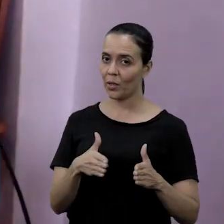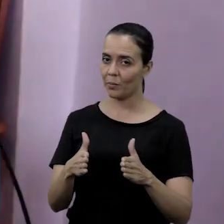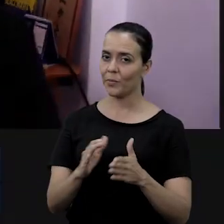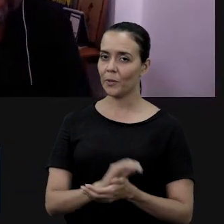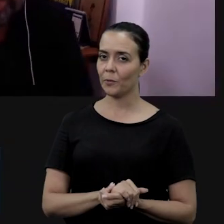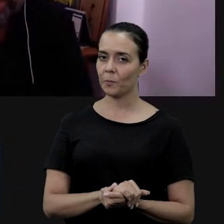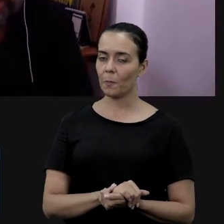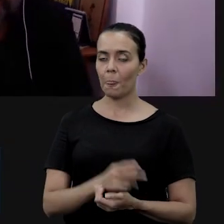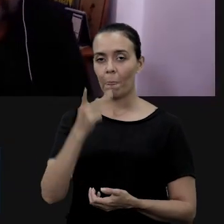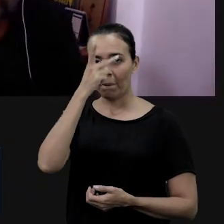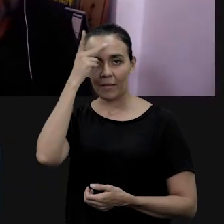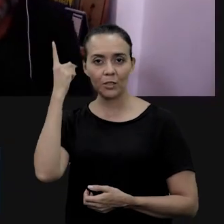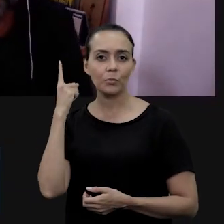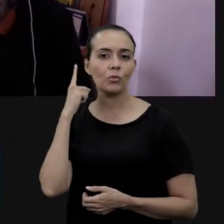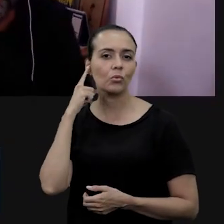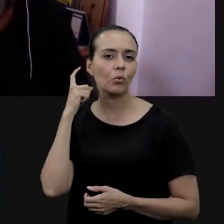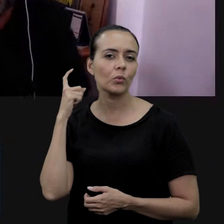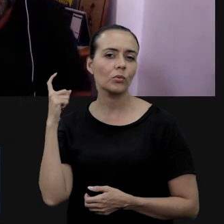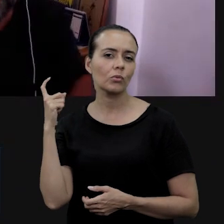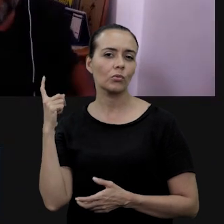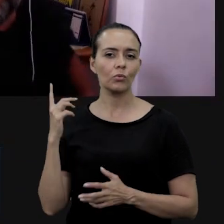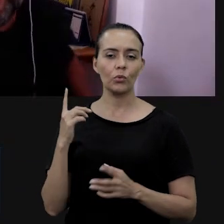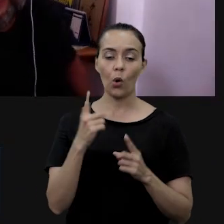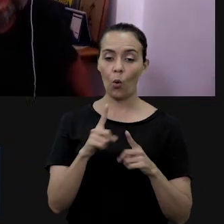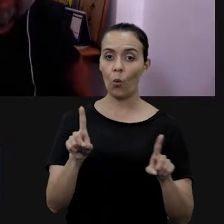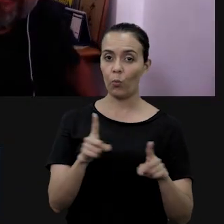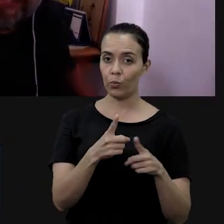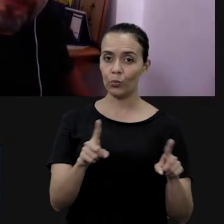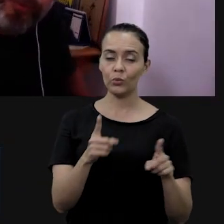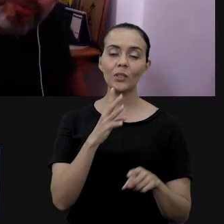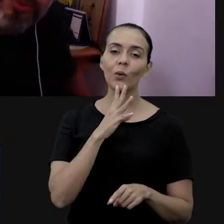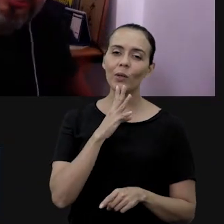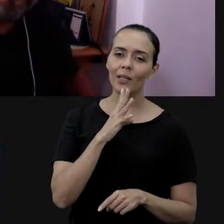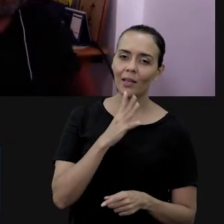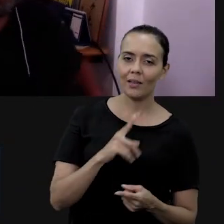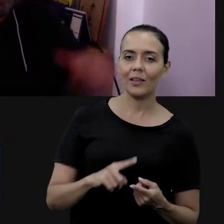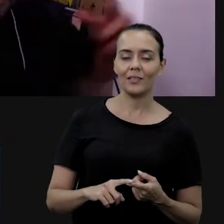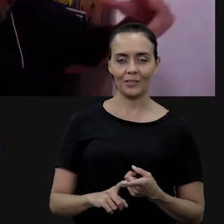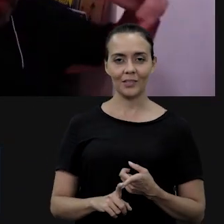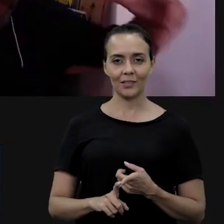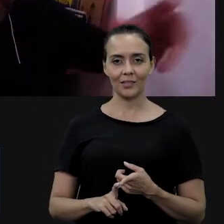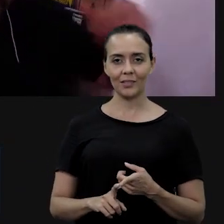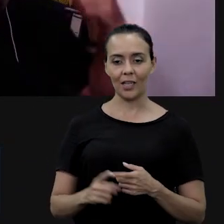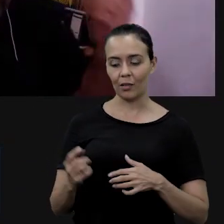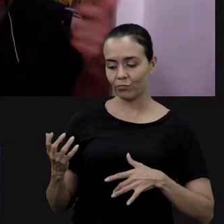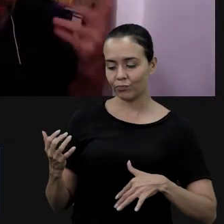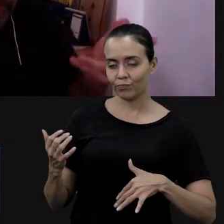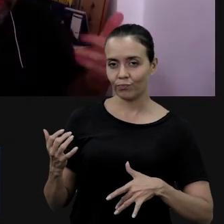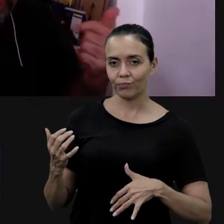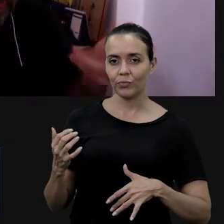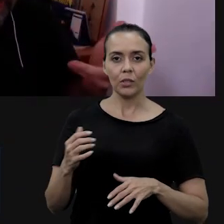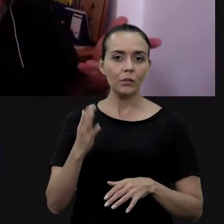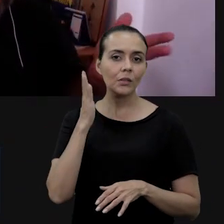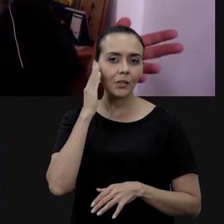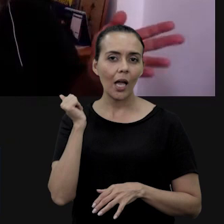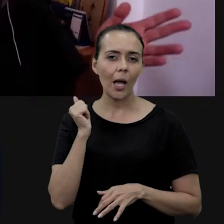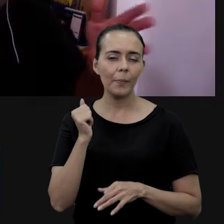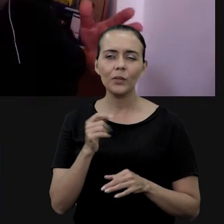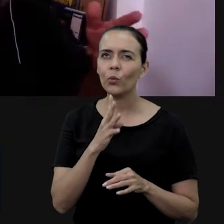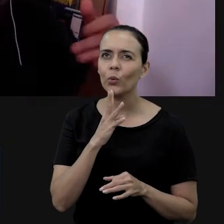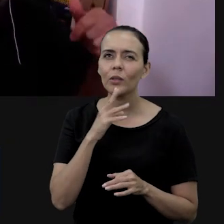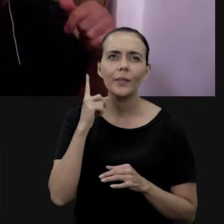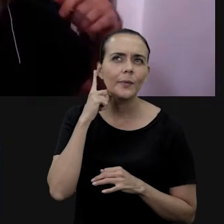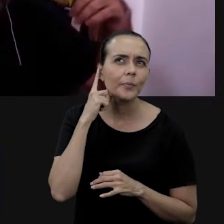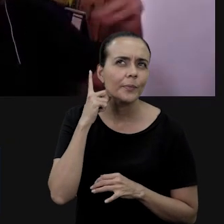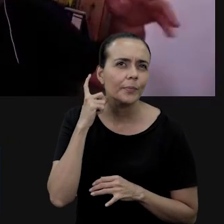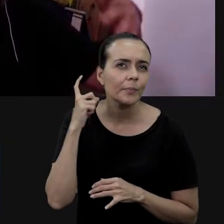um bom caminho. Muita gente de som também já faz PA, ou vem da música, como músico, instrumentista, ou